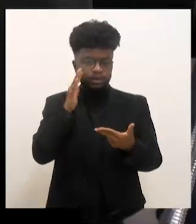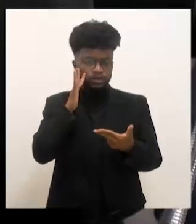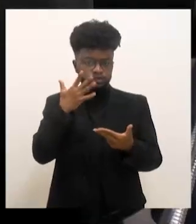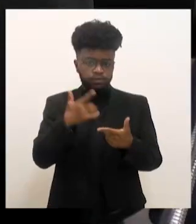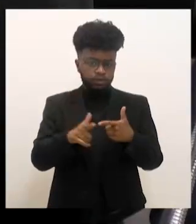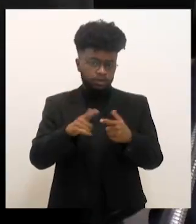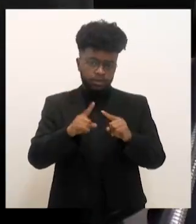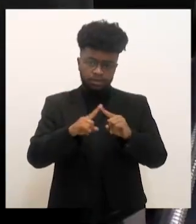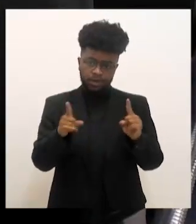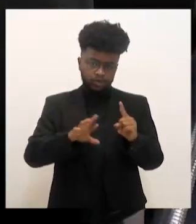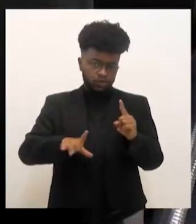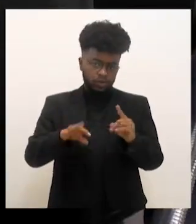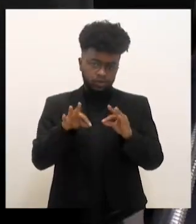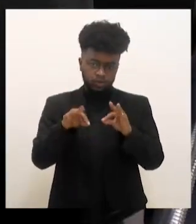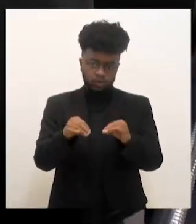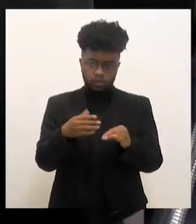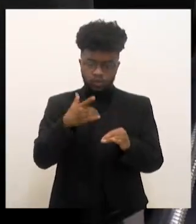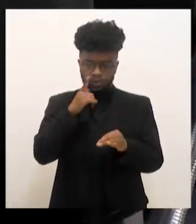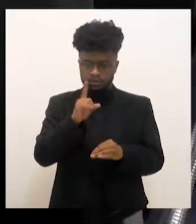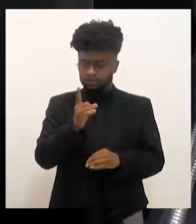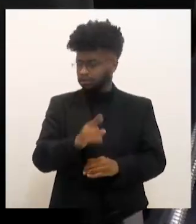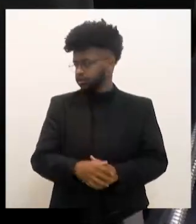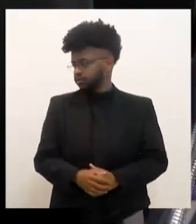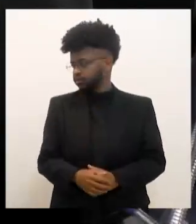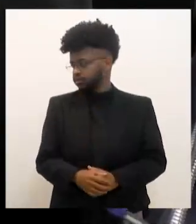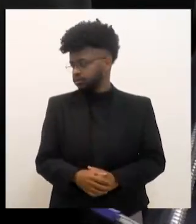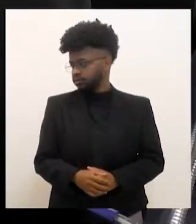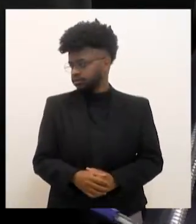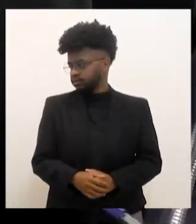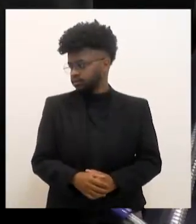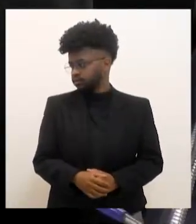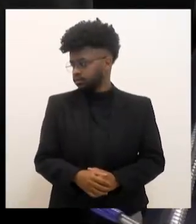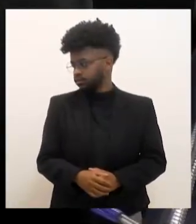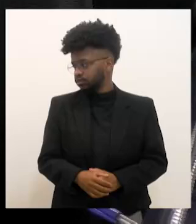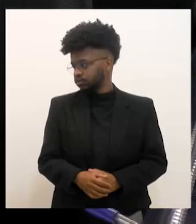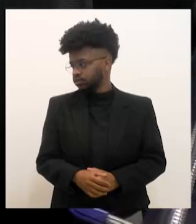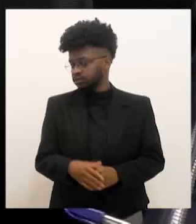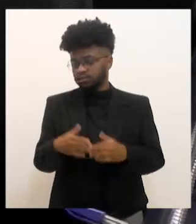uma realidade de todo mundo, né? Então, é uma questão